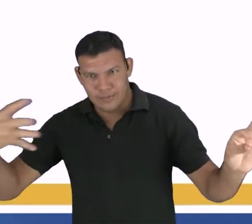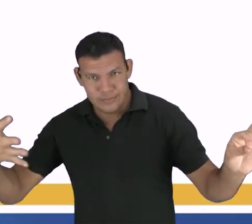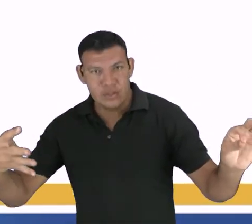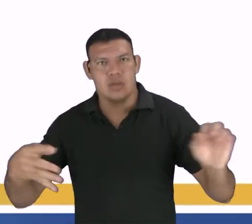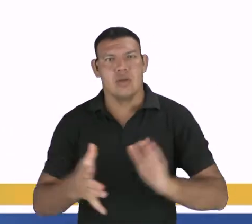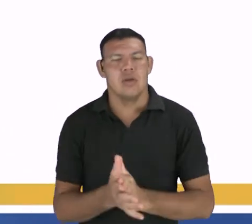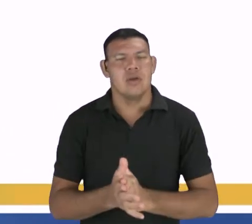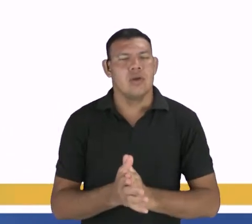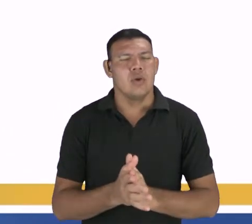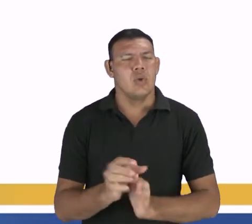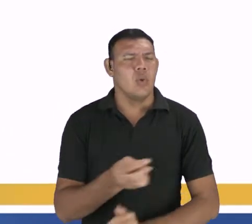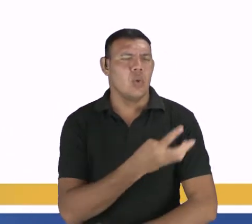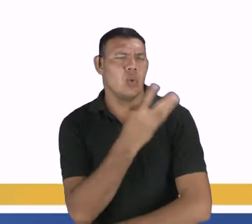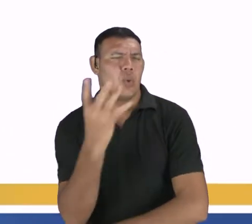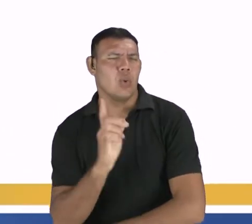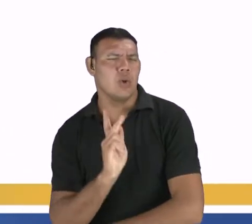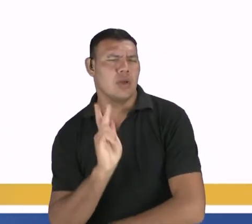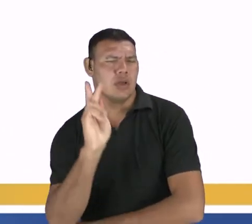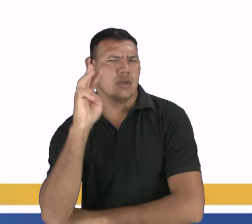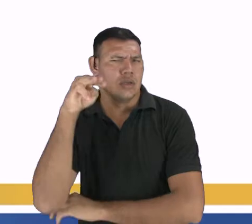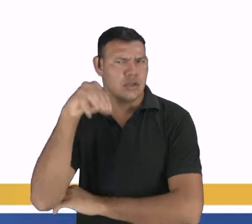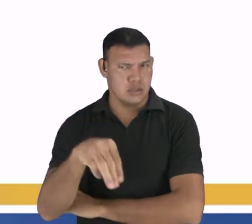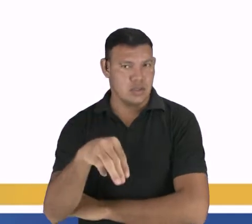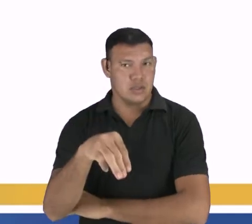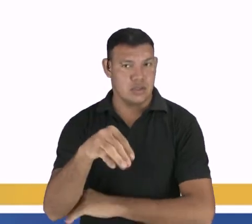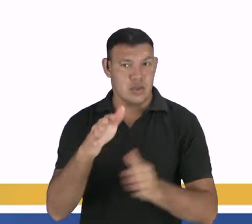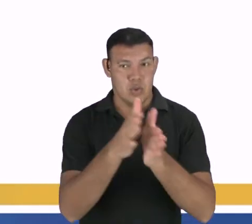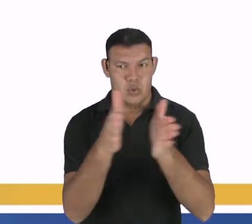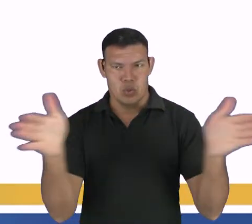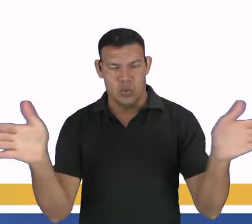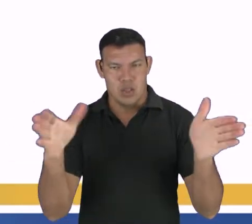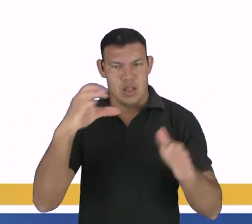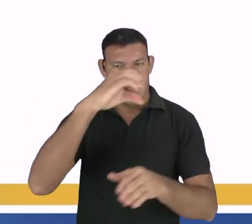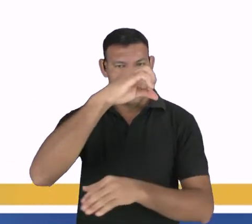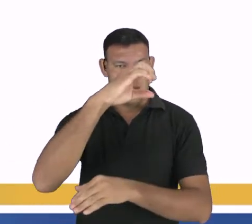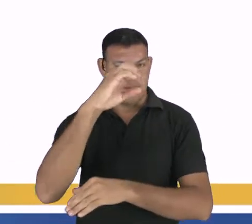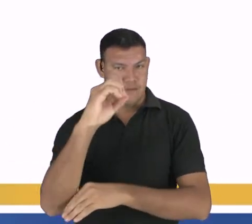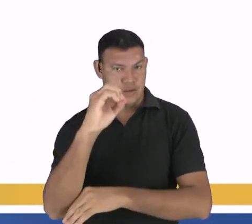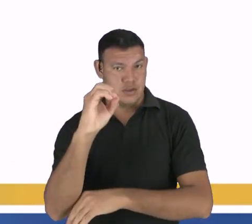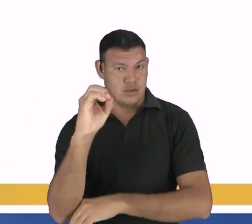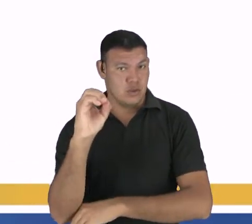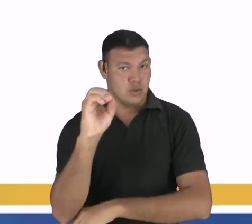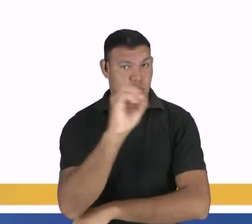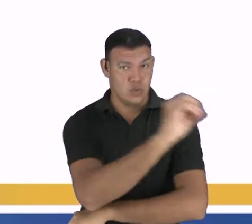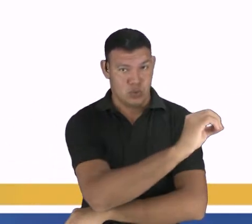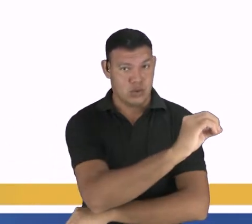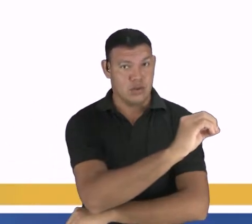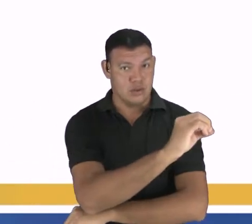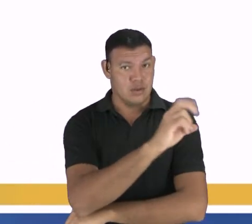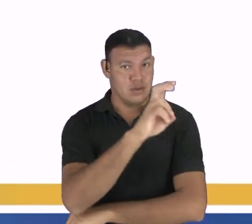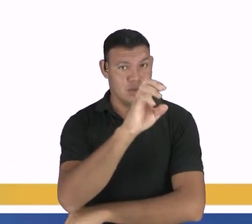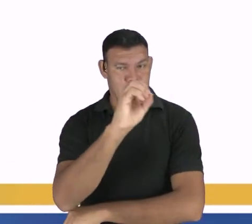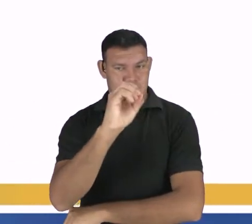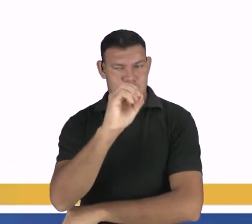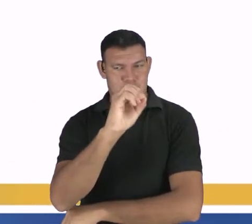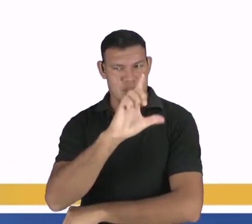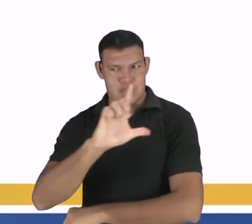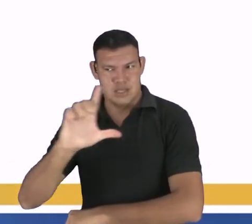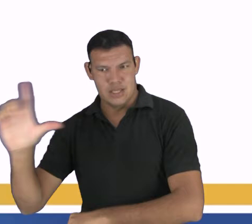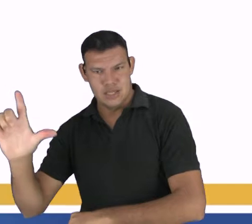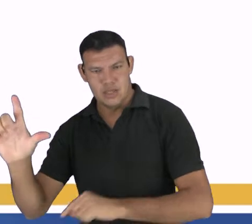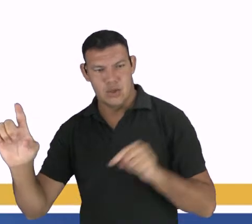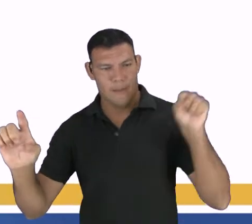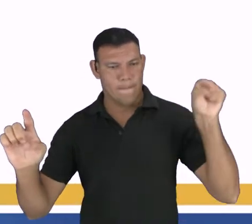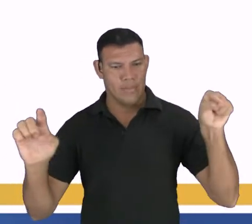quantos quilômetros há entre 90 quilômetros a oeste e 50 quilômetros a leste de